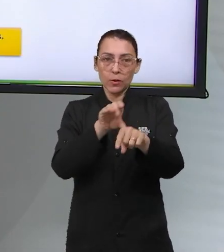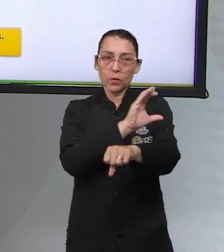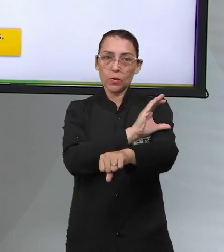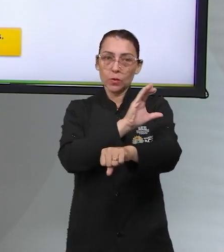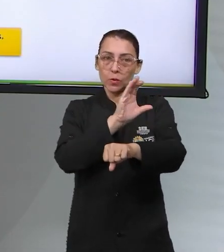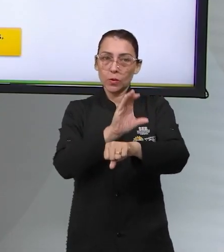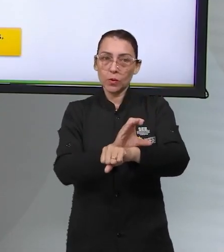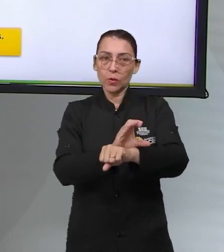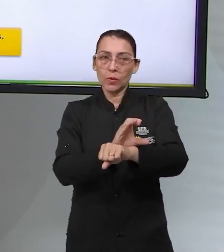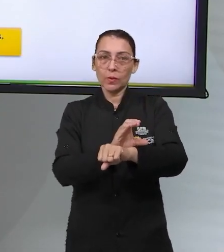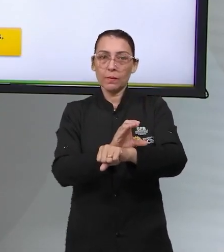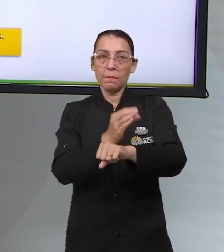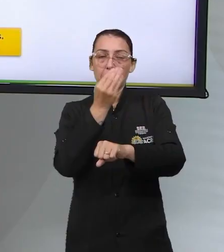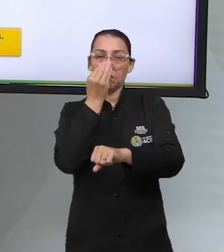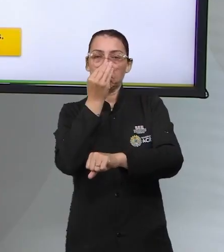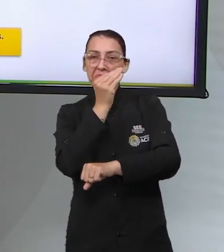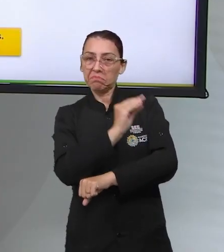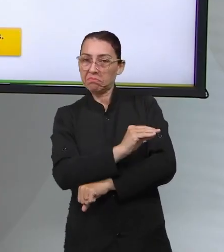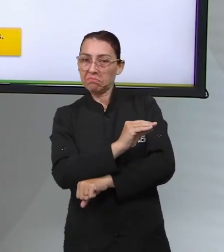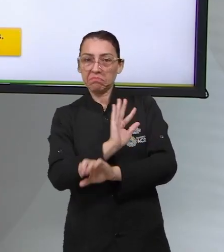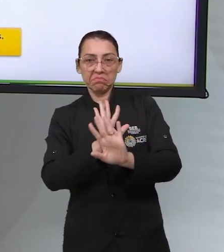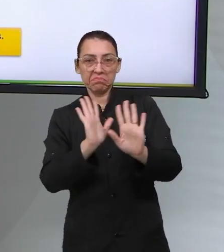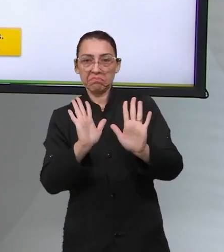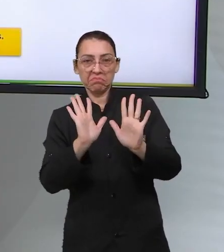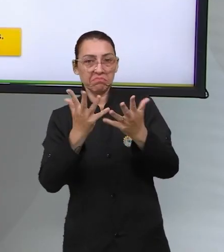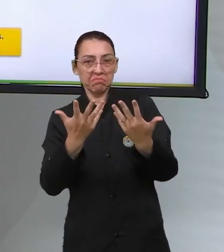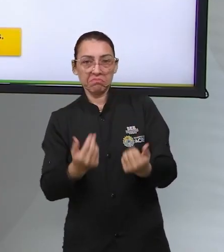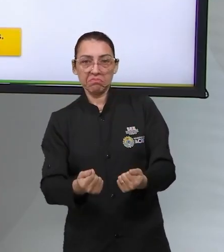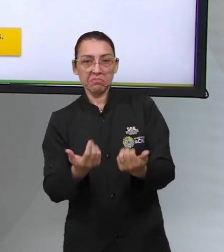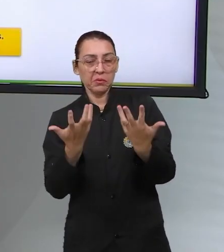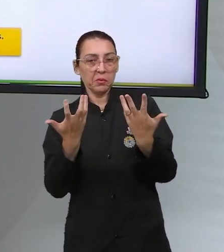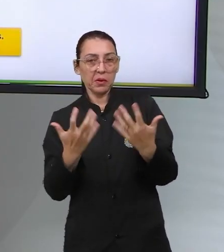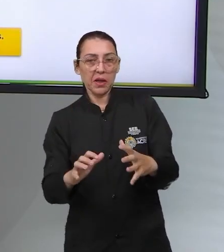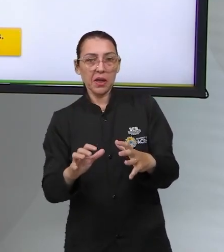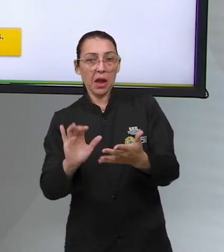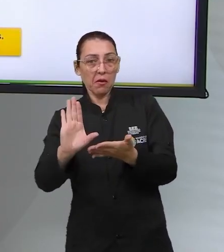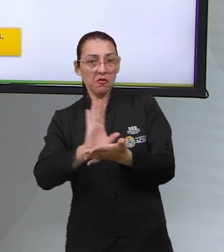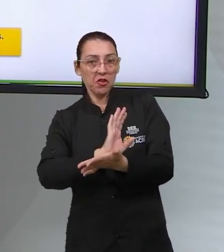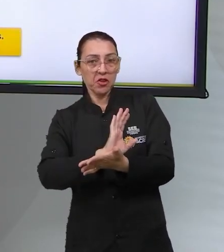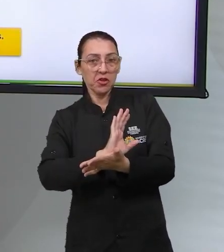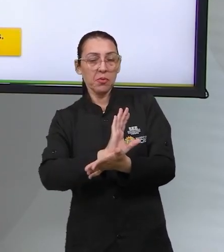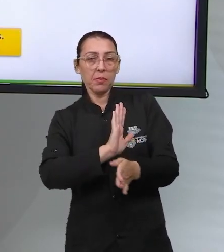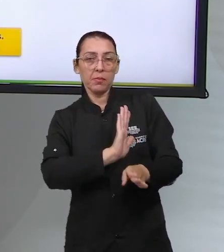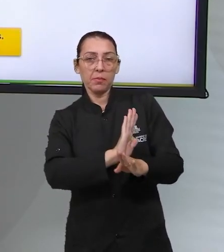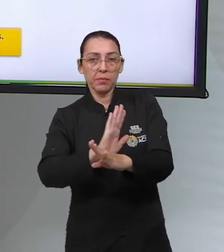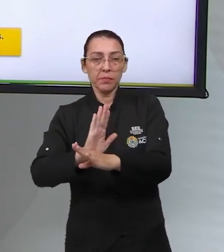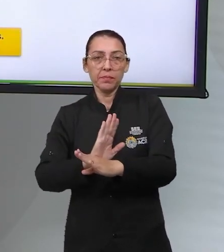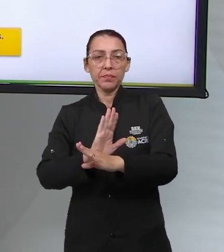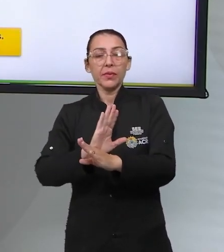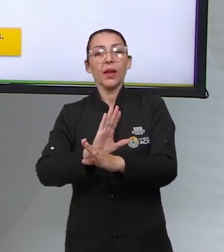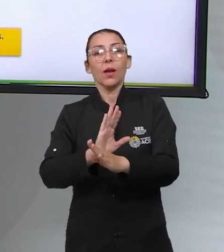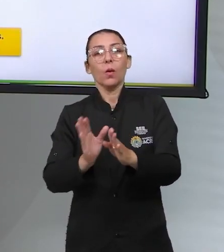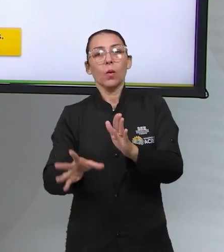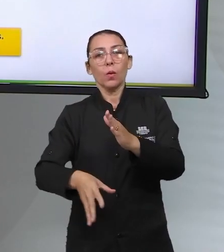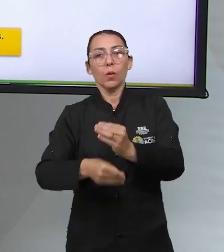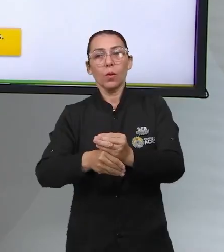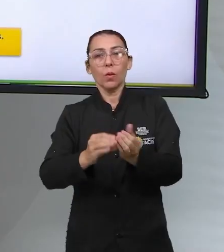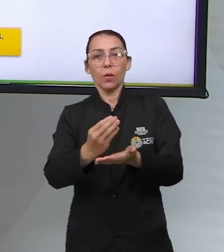com determinado descaso, no sentido de não incluir em seus